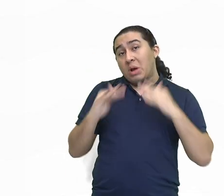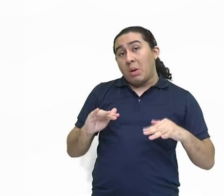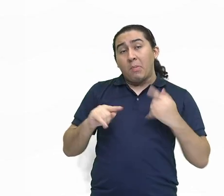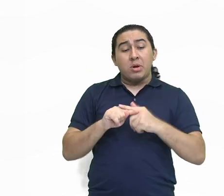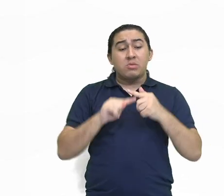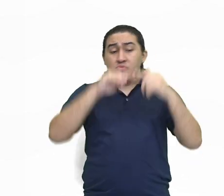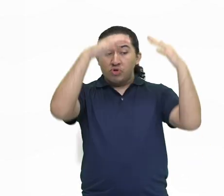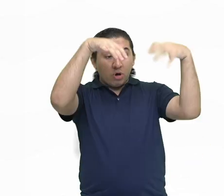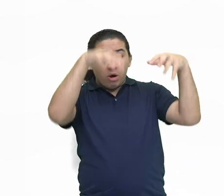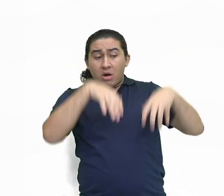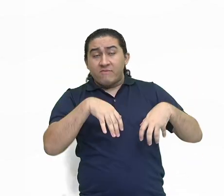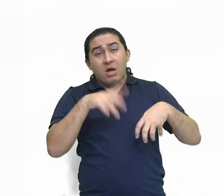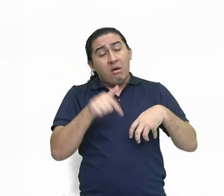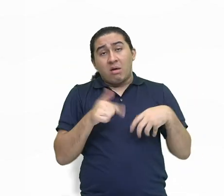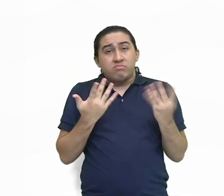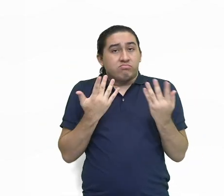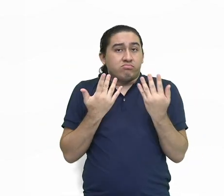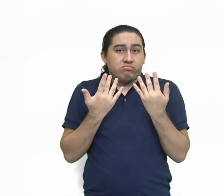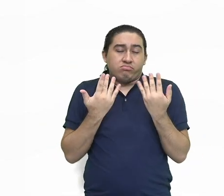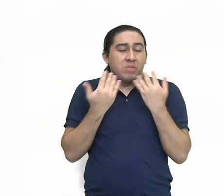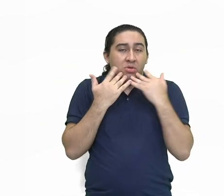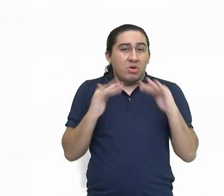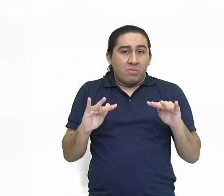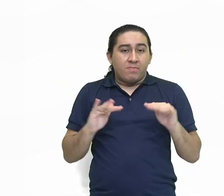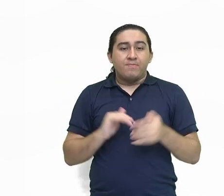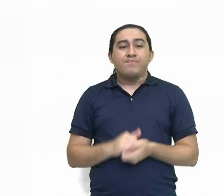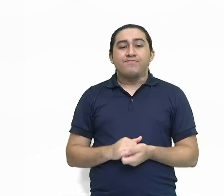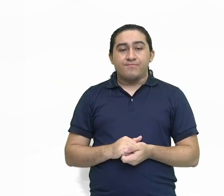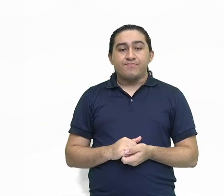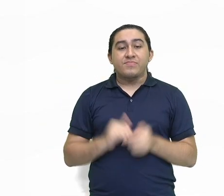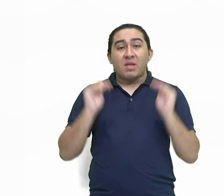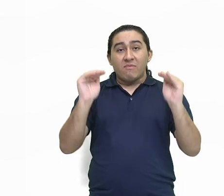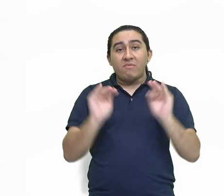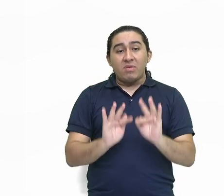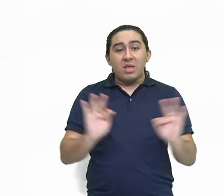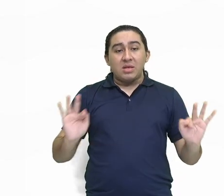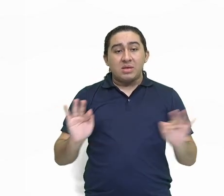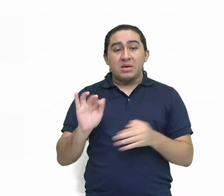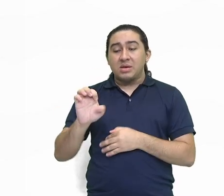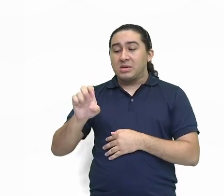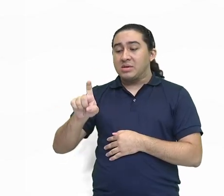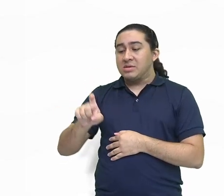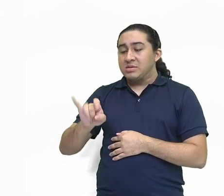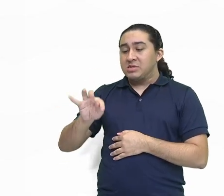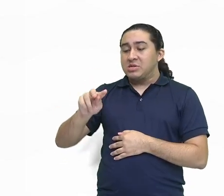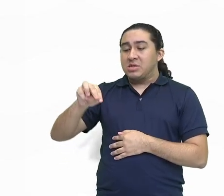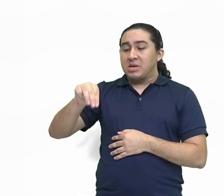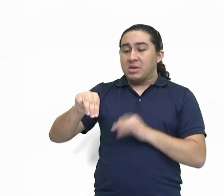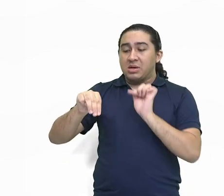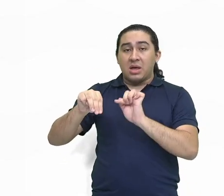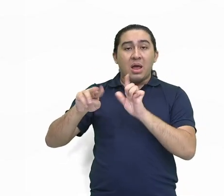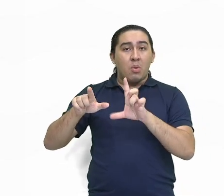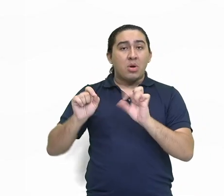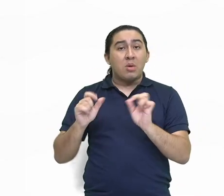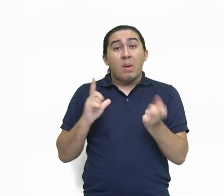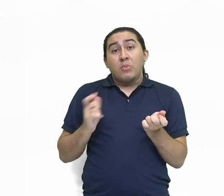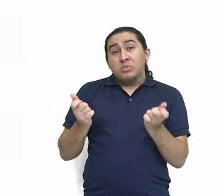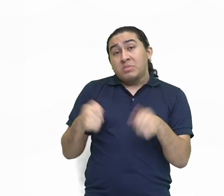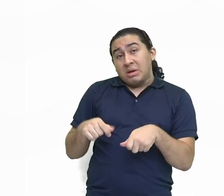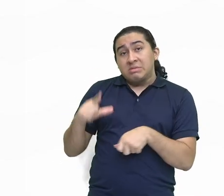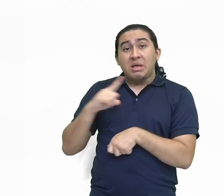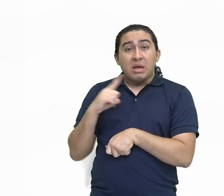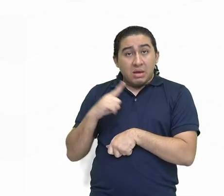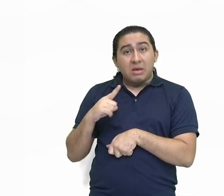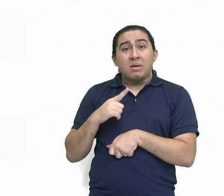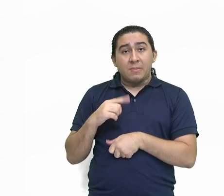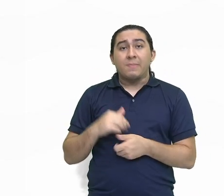chove é porque a natureza mandou a chuva, não é, gente? Existem dois amores na minha vida, indica uma existência, uma presença,